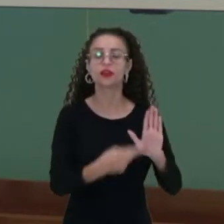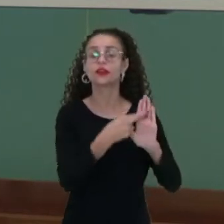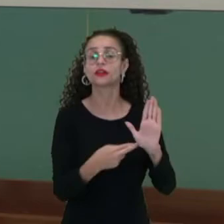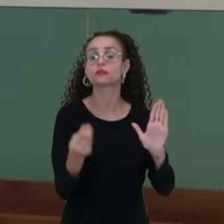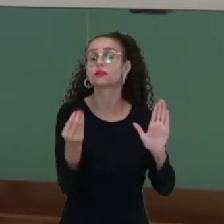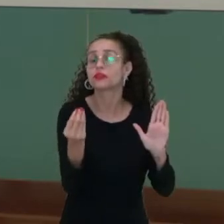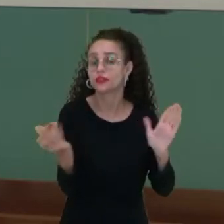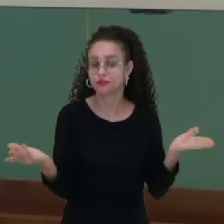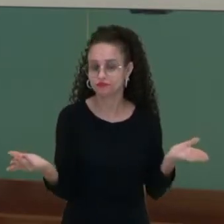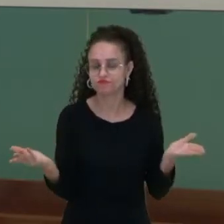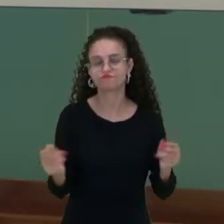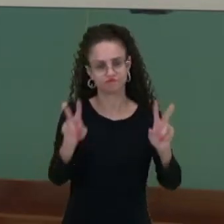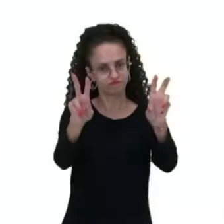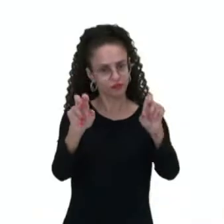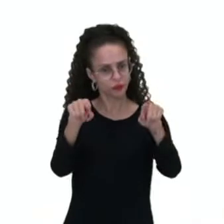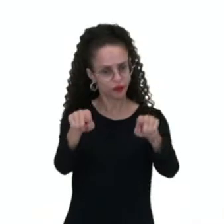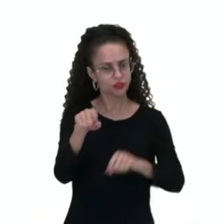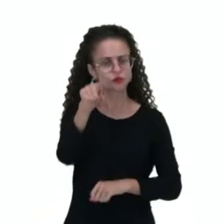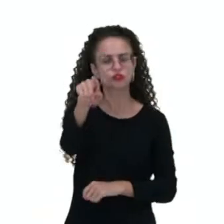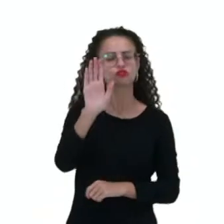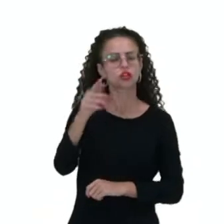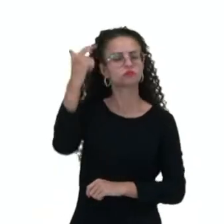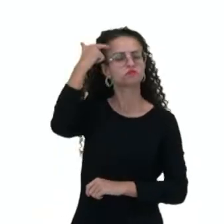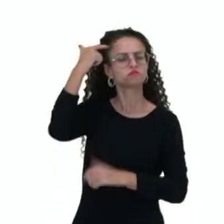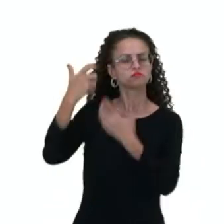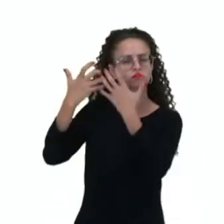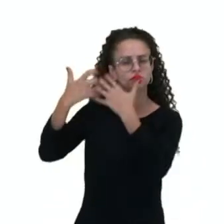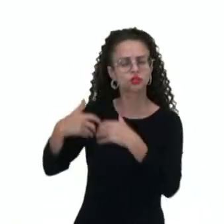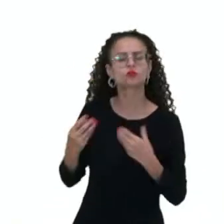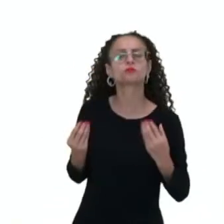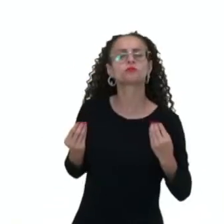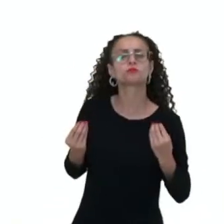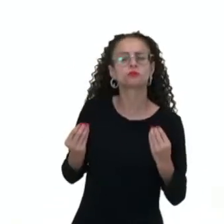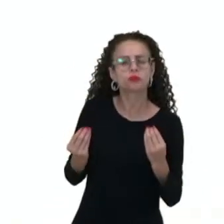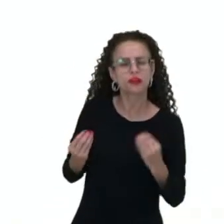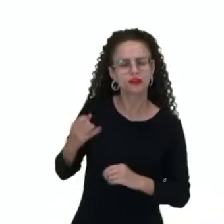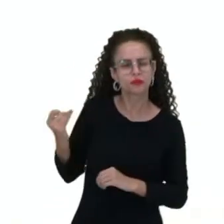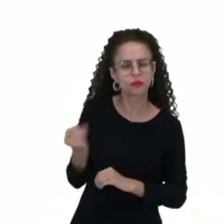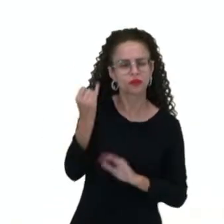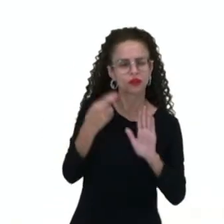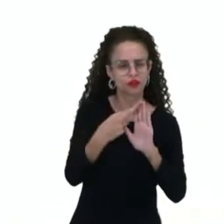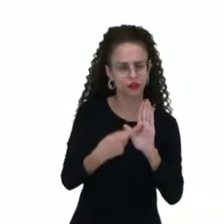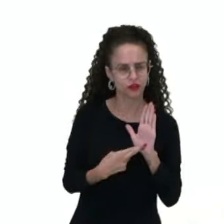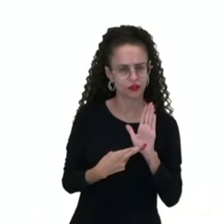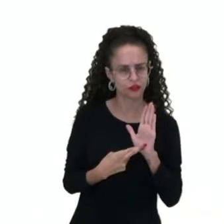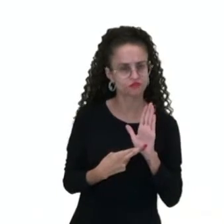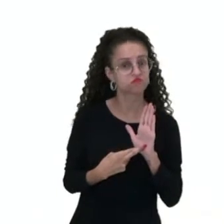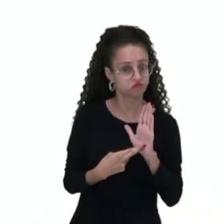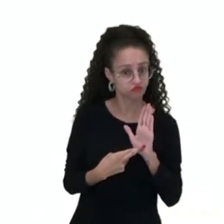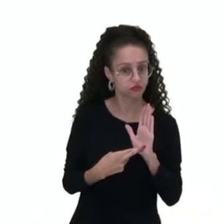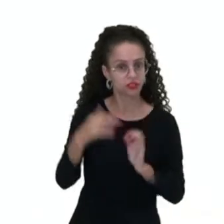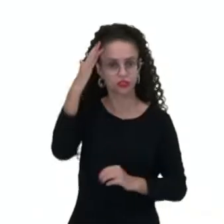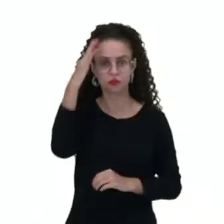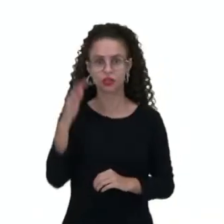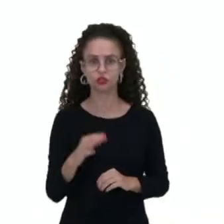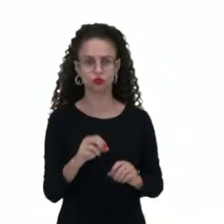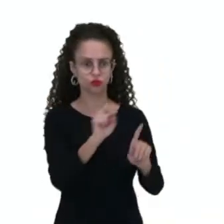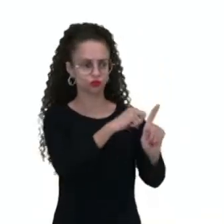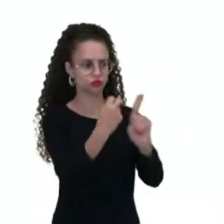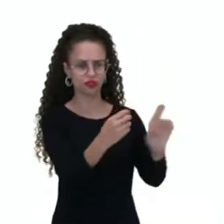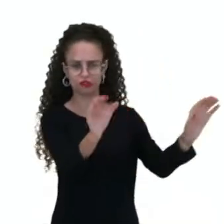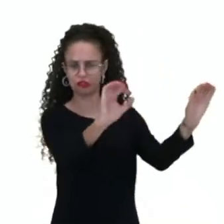nós estamos falando sobre isso, você já parou para pensar para que servem as regras? Já imaginou uma sociedade sem